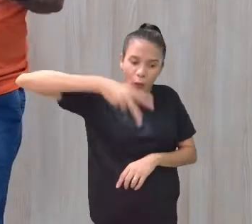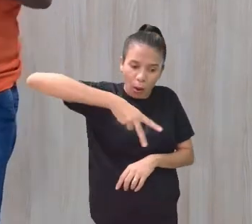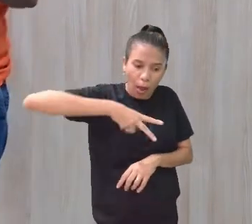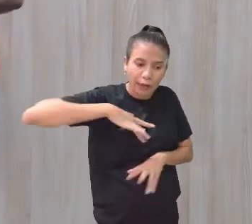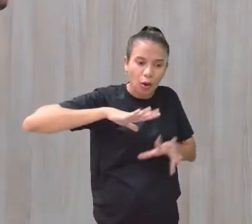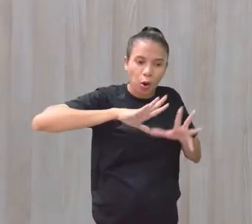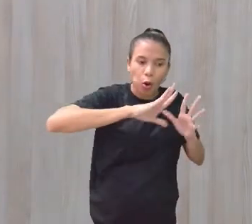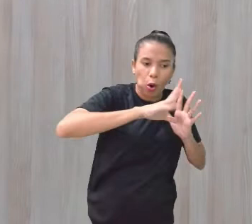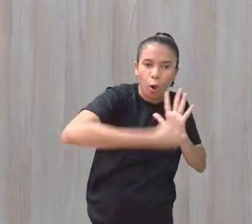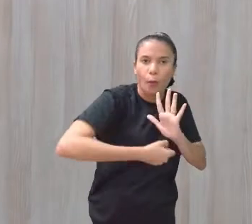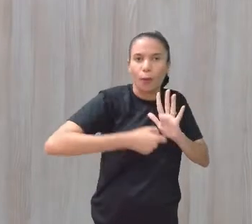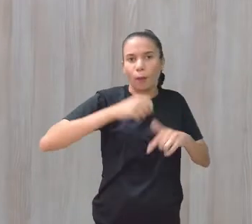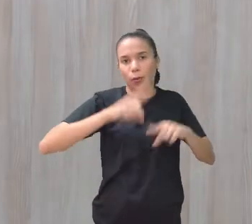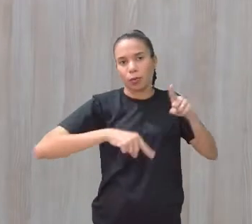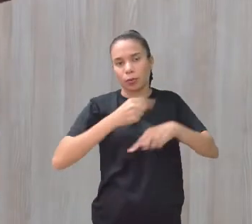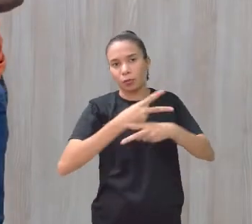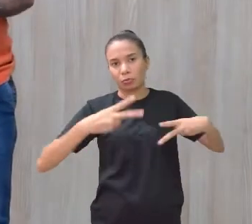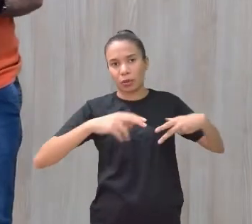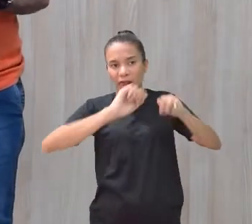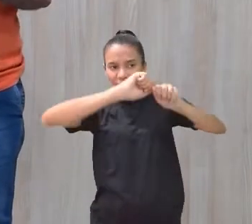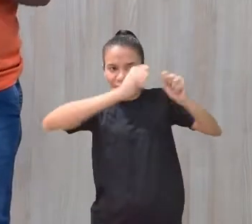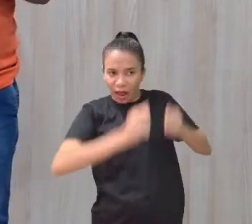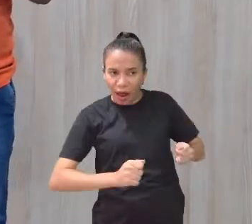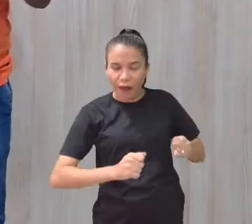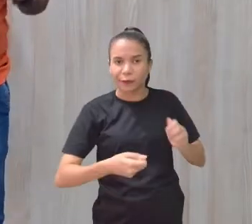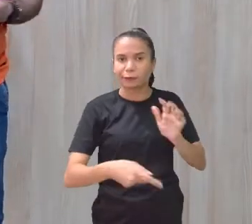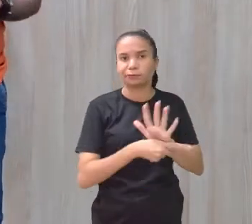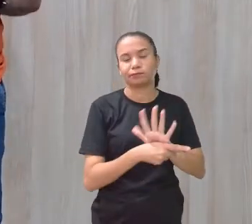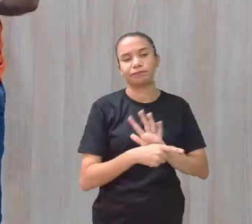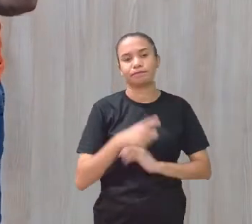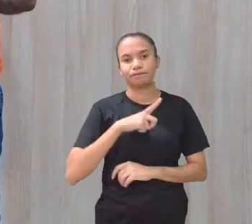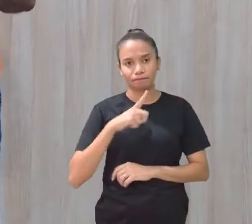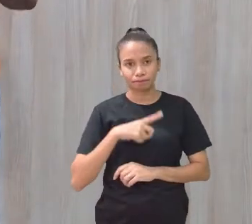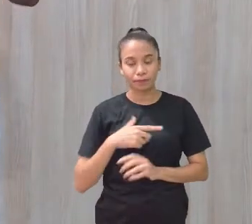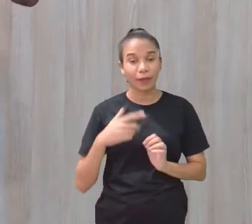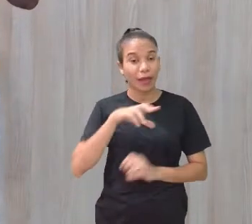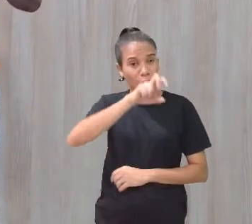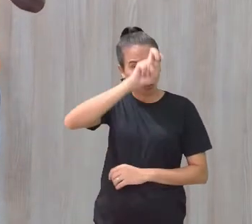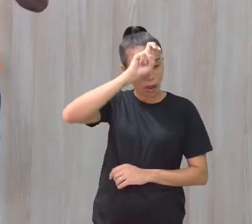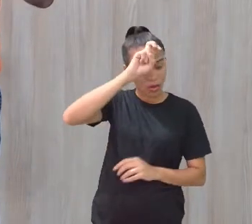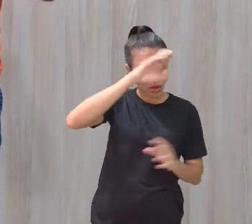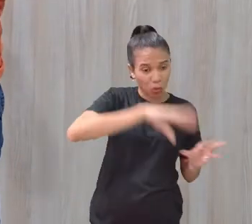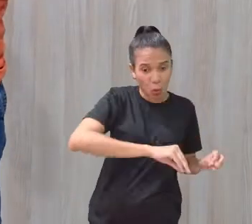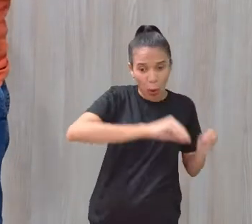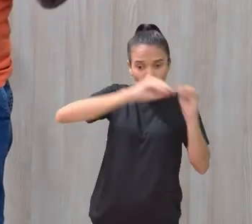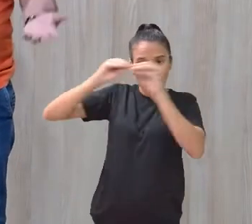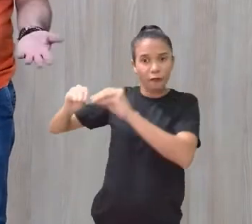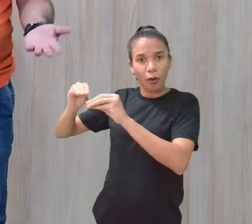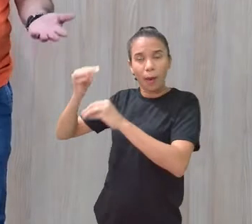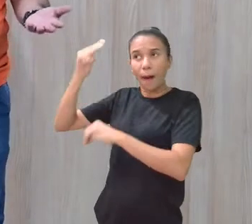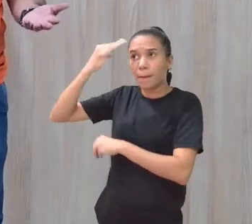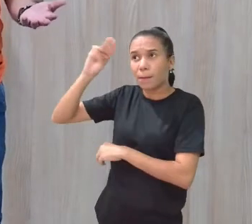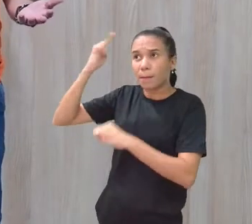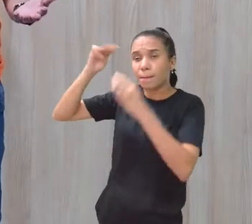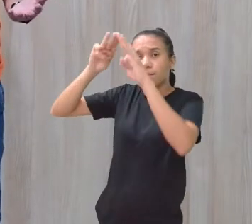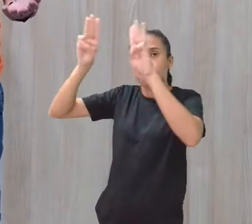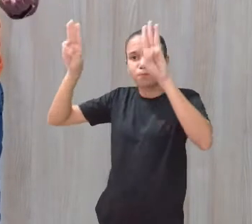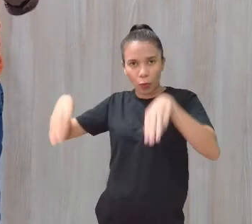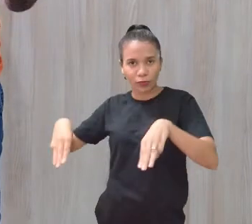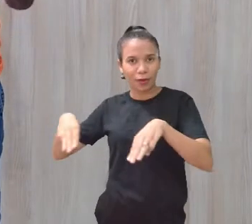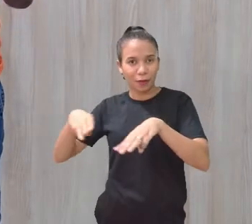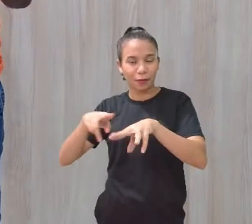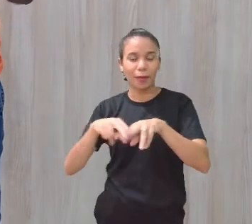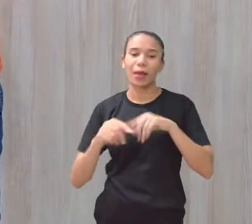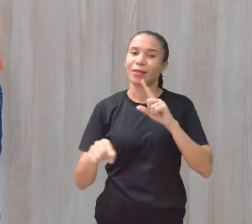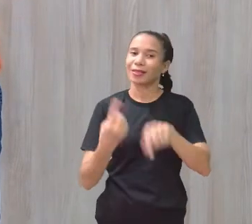né, de arte, né, ou muitas peças arqueológicas ali do Egito e levaram para museus no continente europeu.